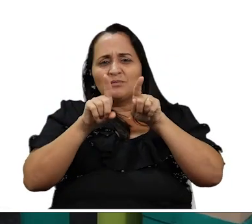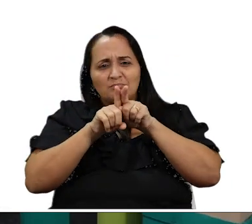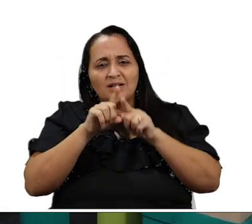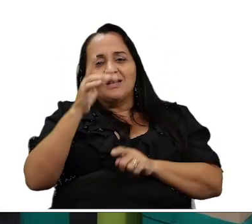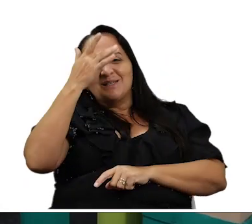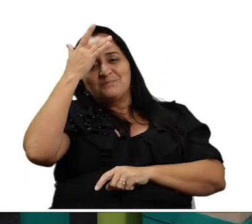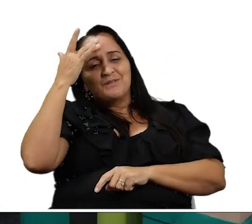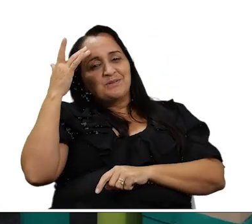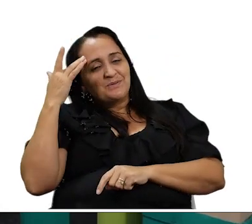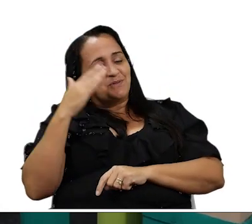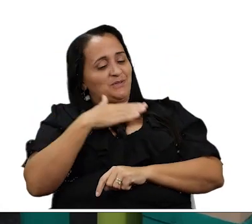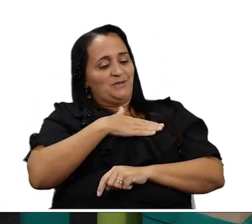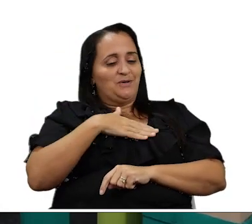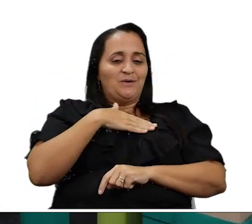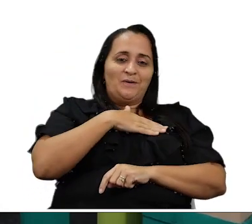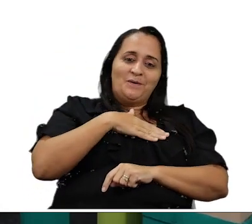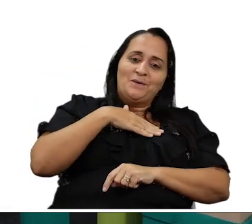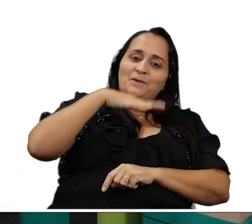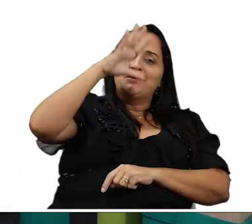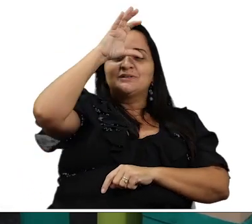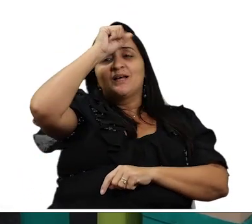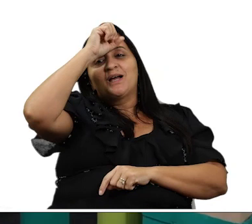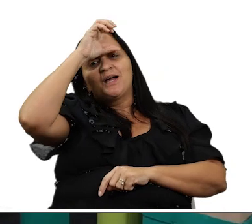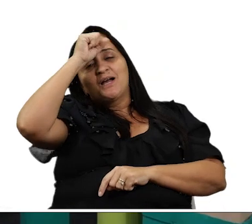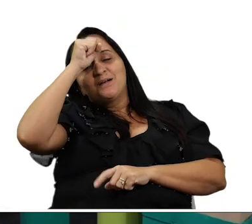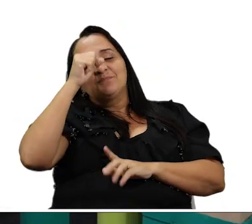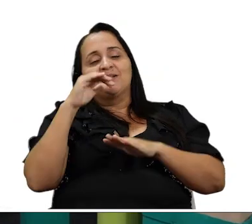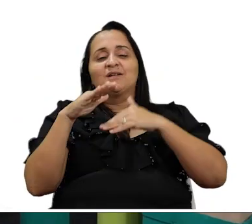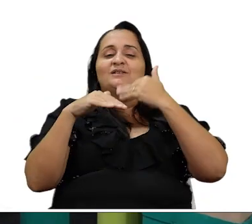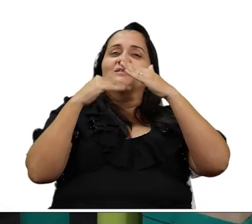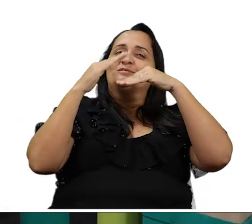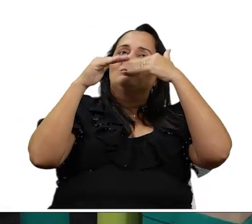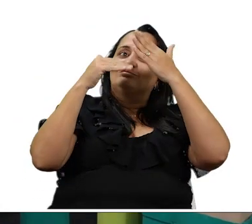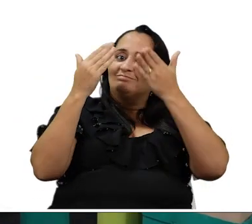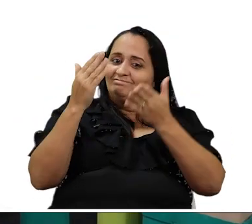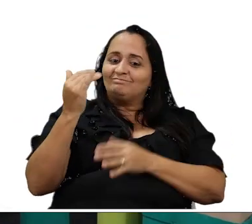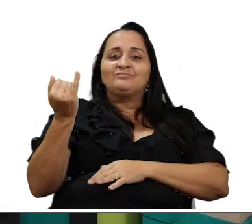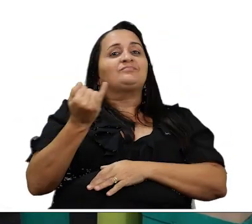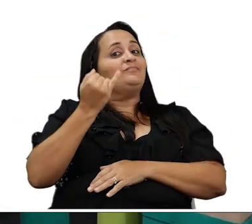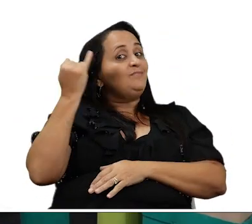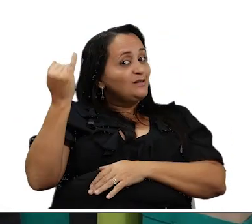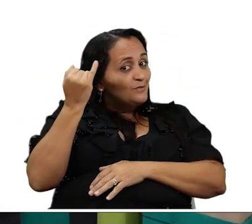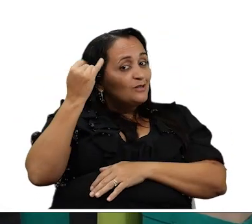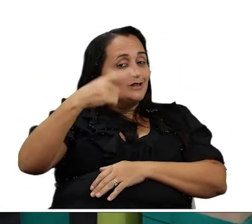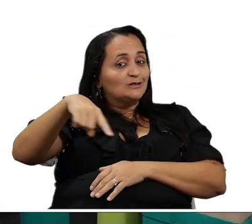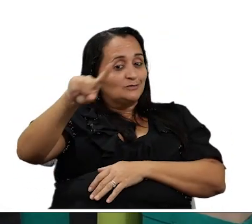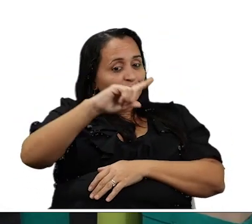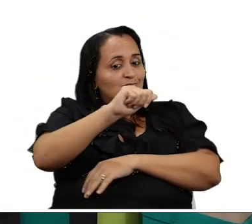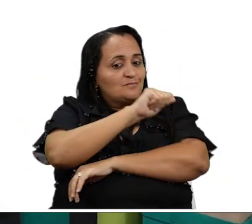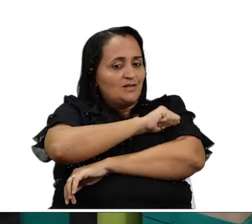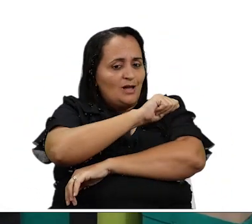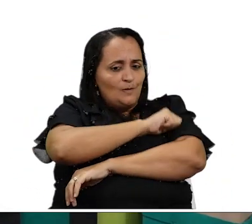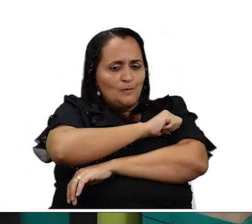de um desafio, a aprender cada vez mais a nossa língua, né, Carol? Isso é muito importante. Alunos, se preparem, se